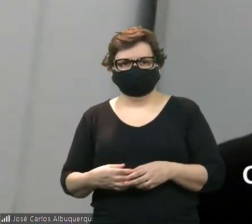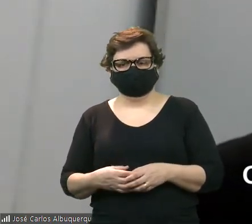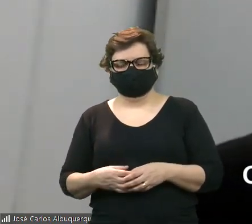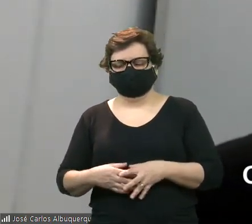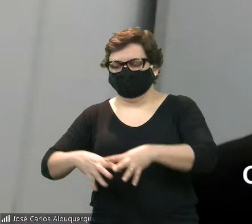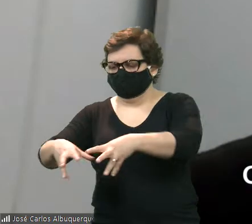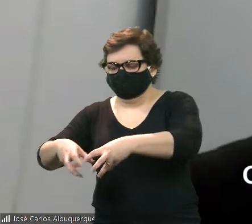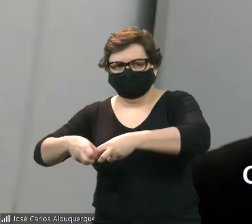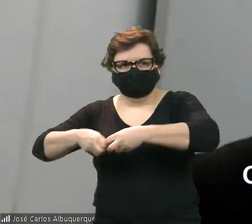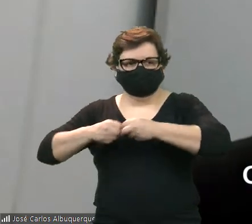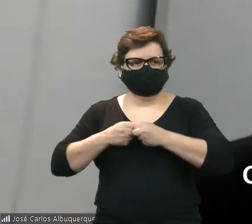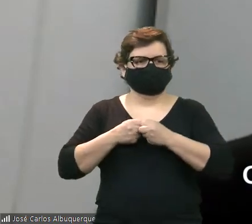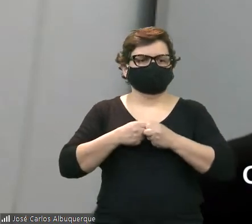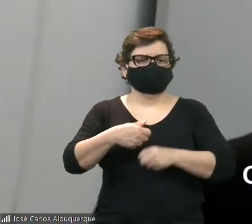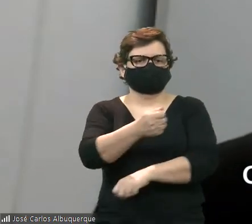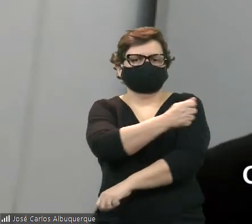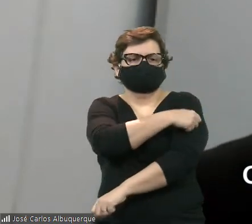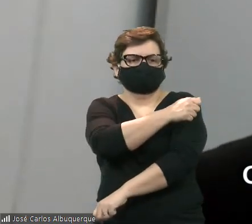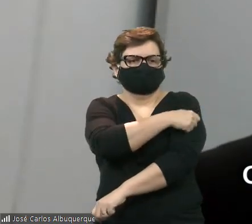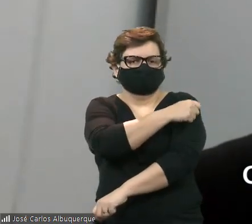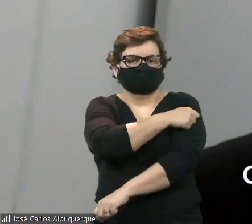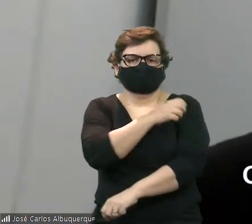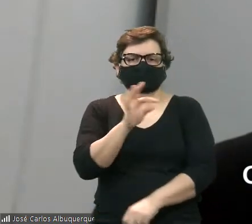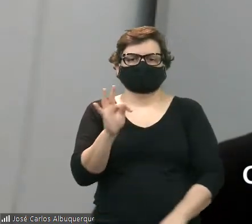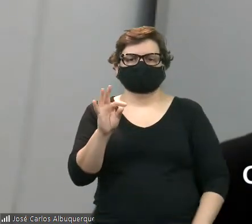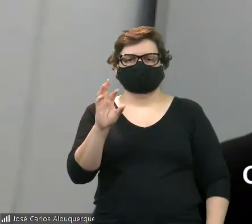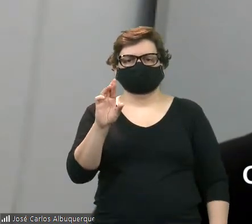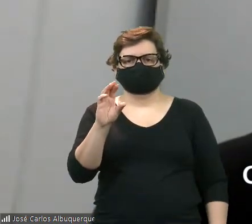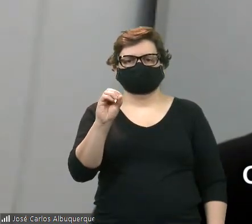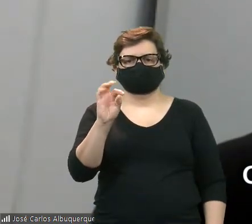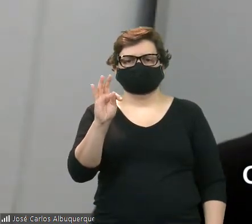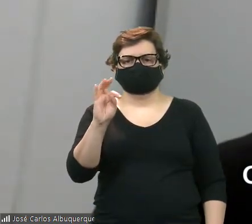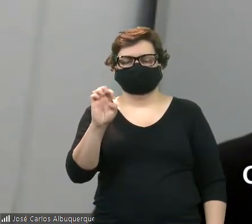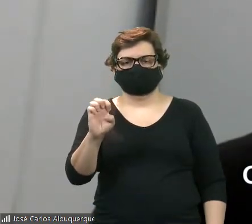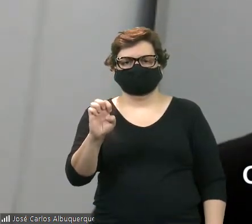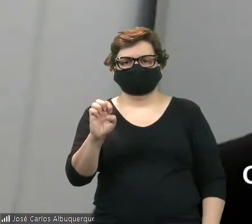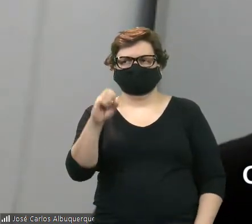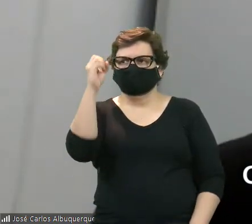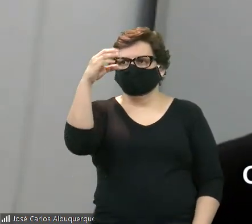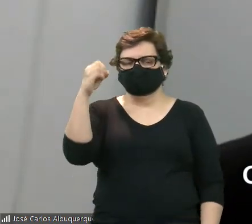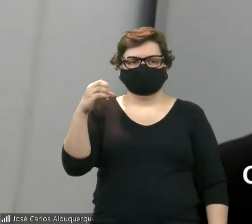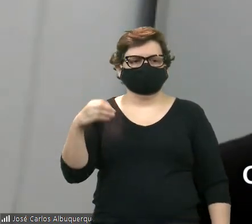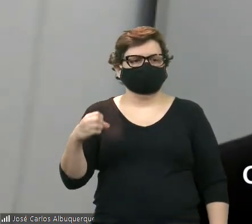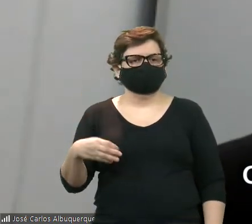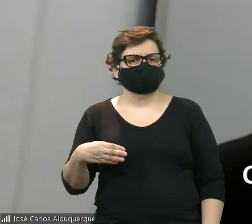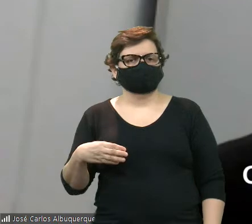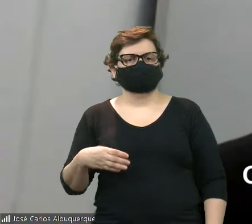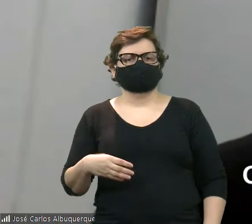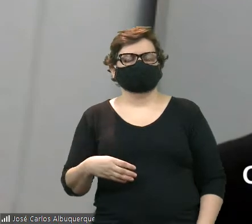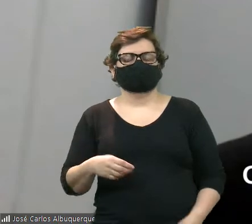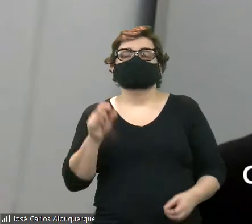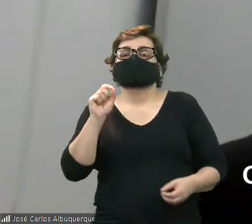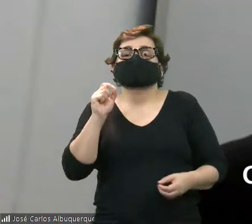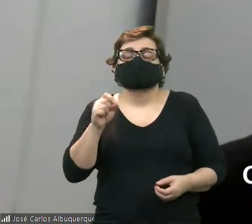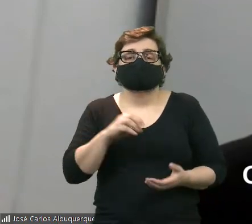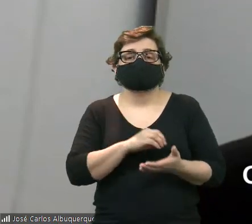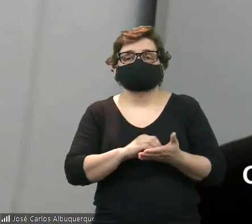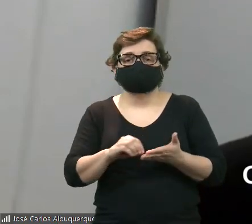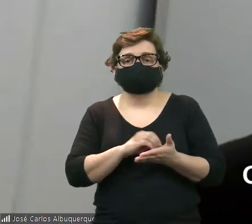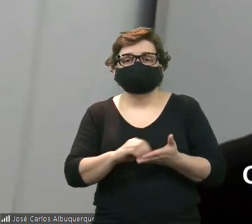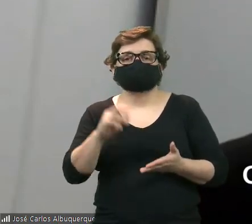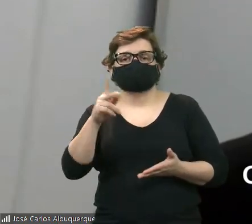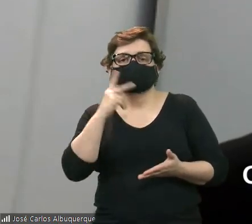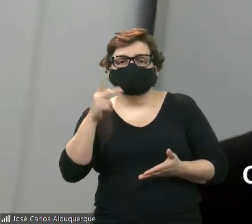em semáforo, nos cruzamentos. O que o secretário da Fazenda teria a opinar ou perder tempo com